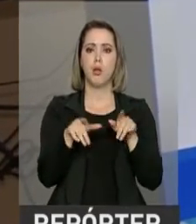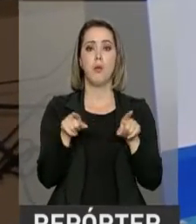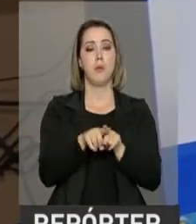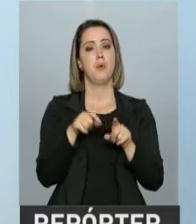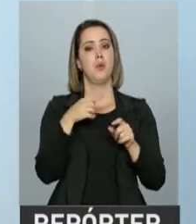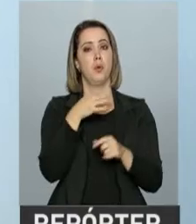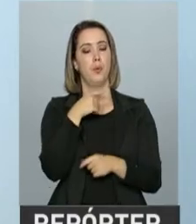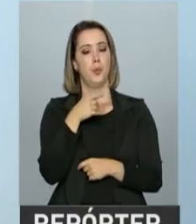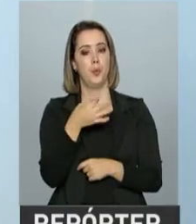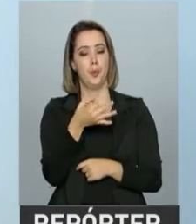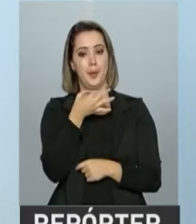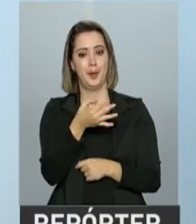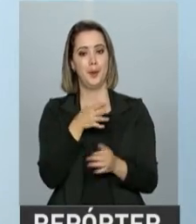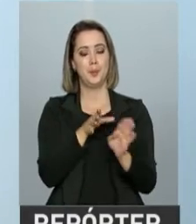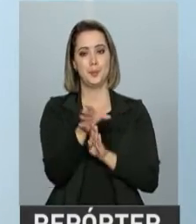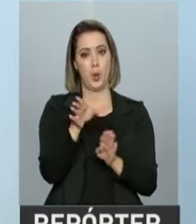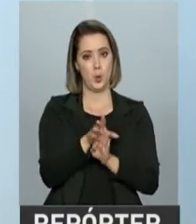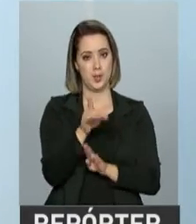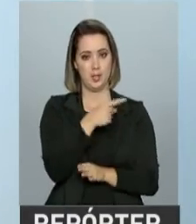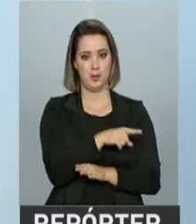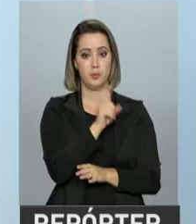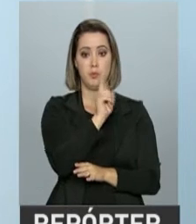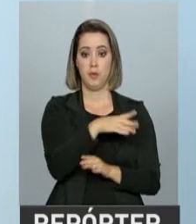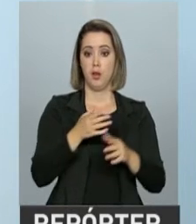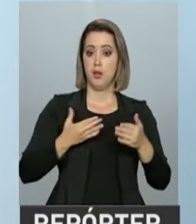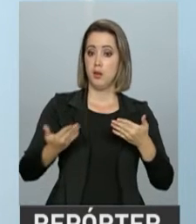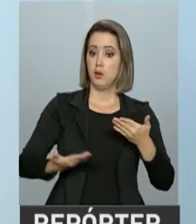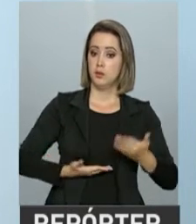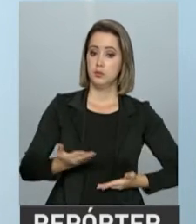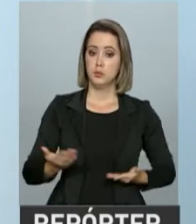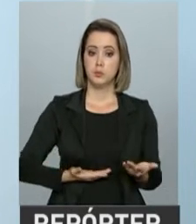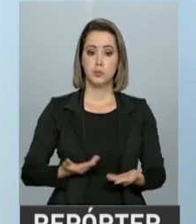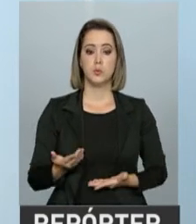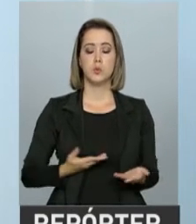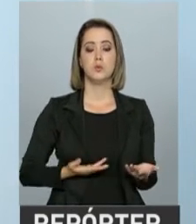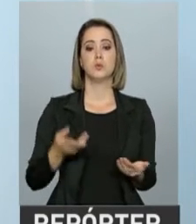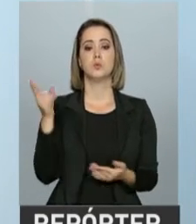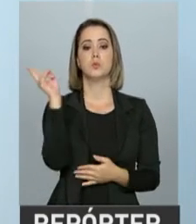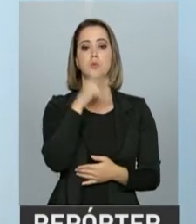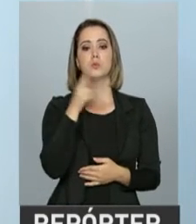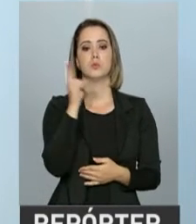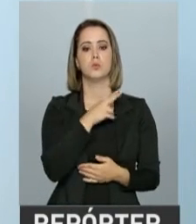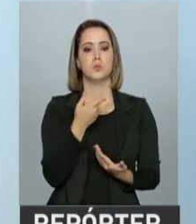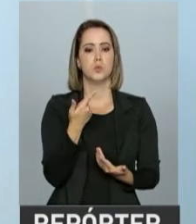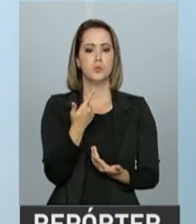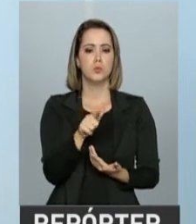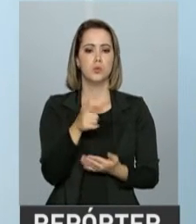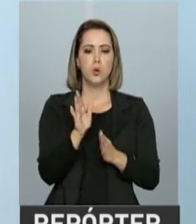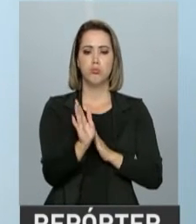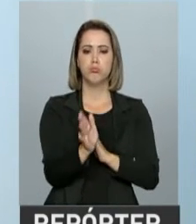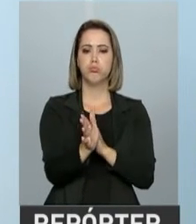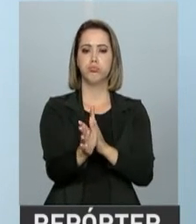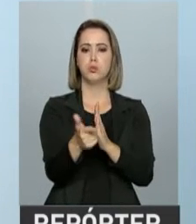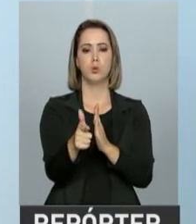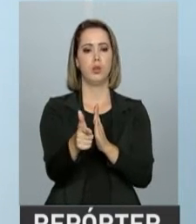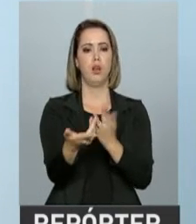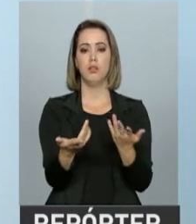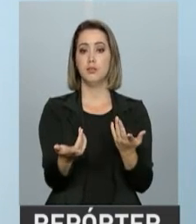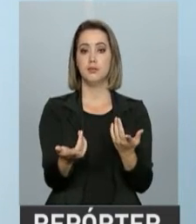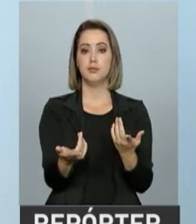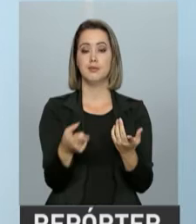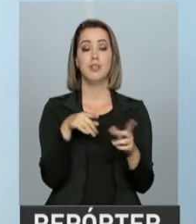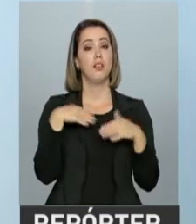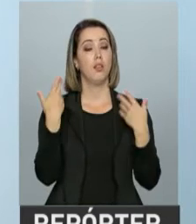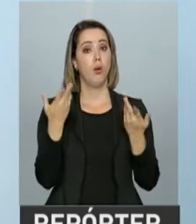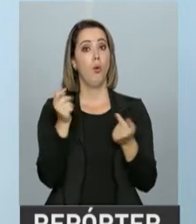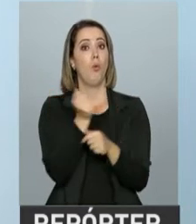fica a dica. É um serviço que é rápido, não tem filas, portanto,